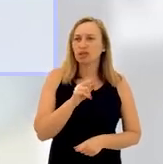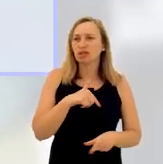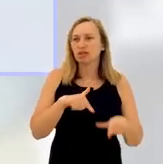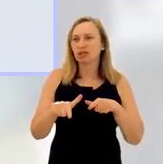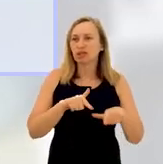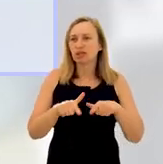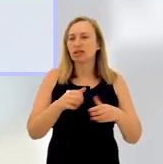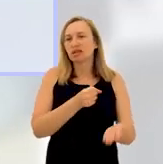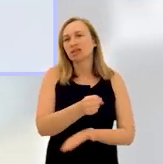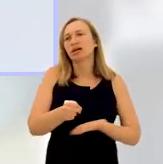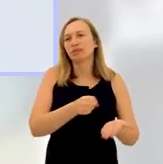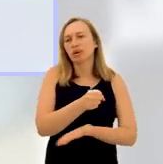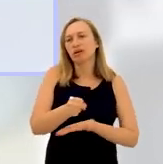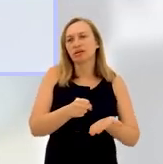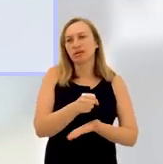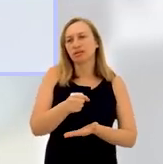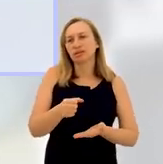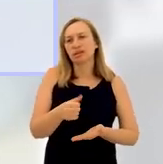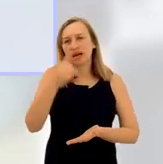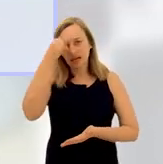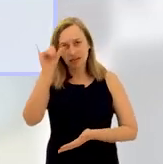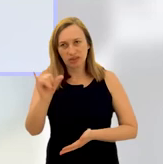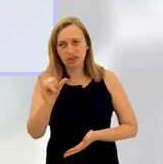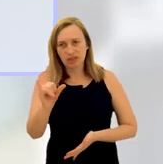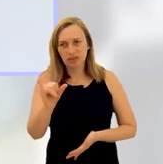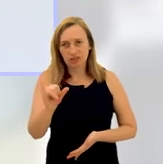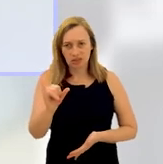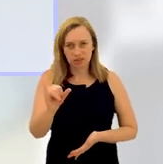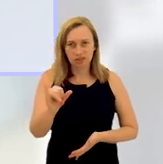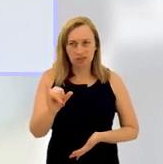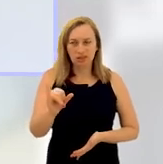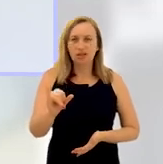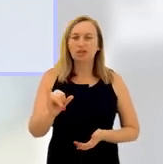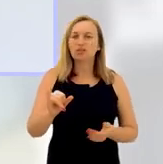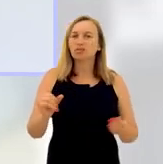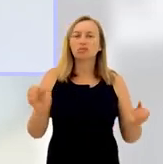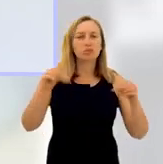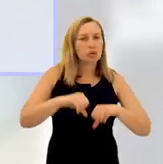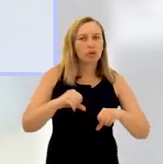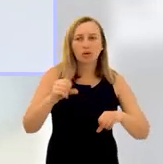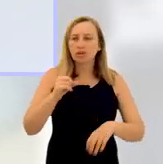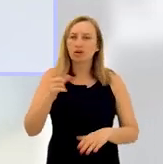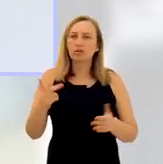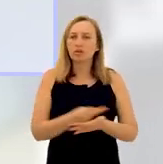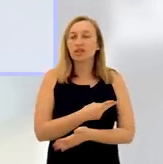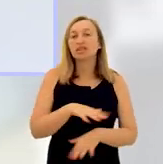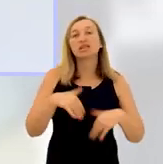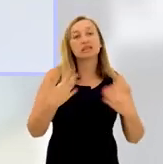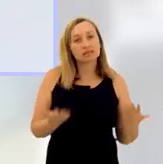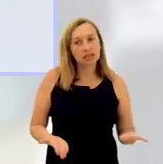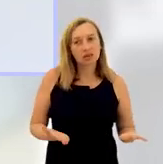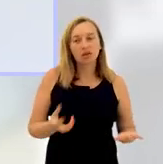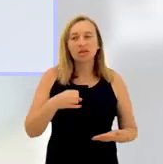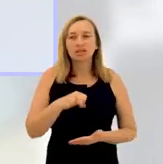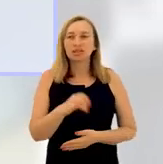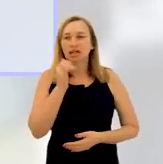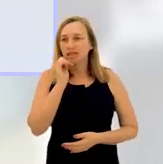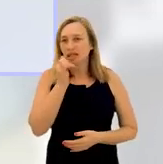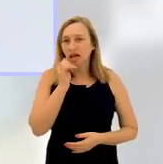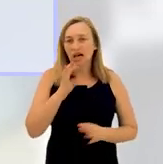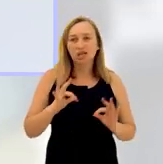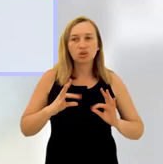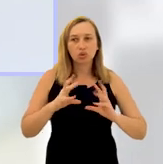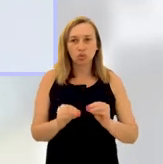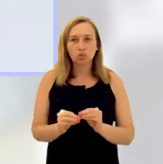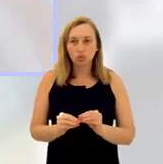ela trabalha com base no princípio da prevenção, para que um dano maior não venha a ocorrer. Então, se ela está